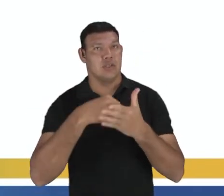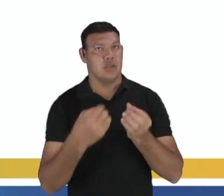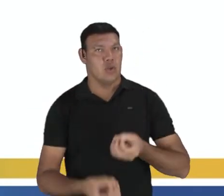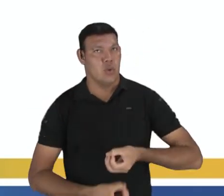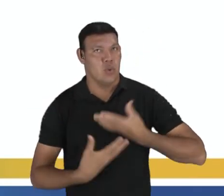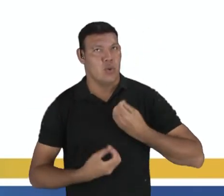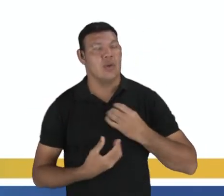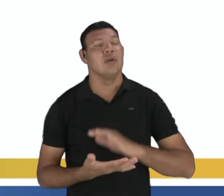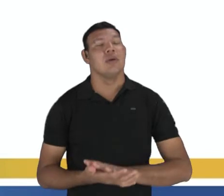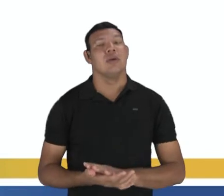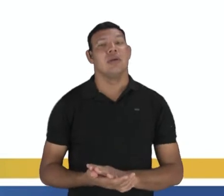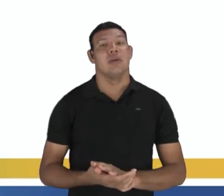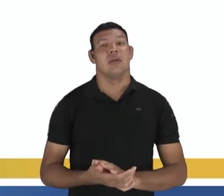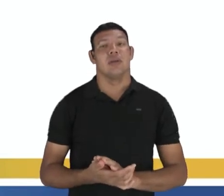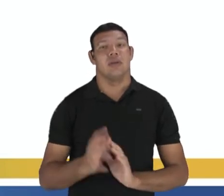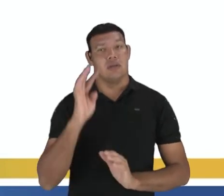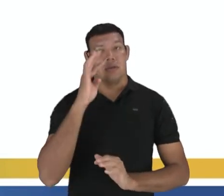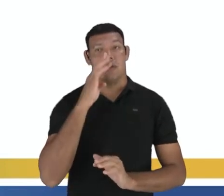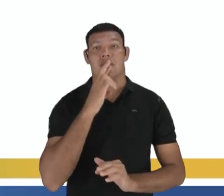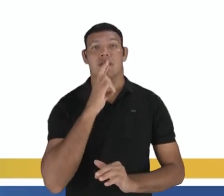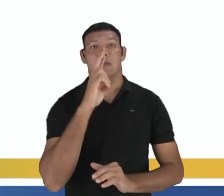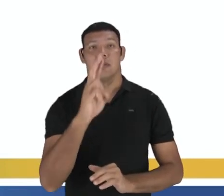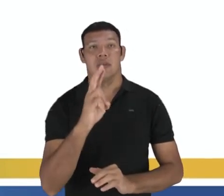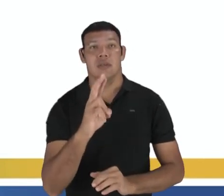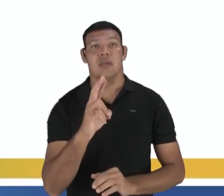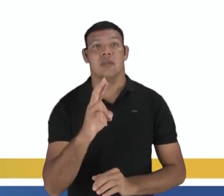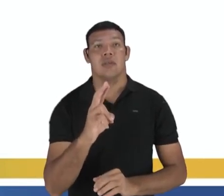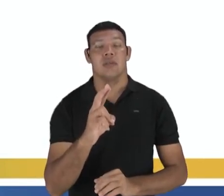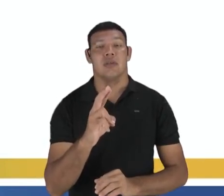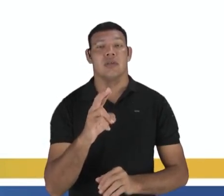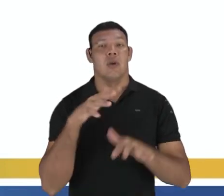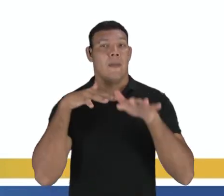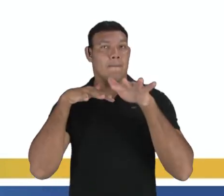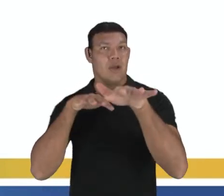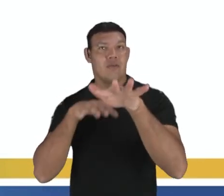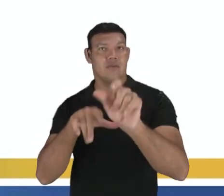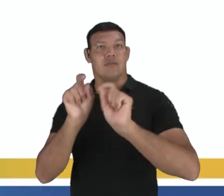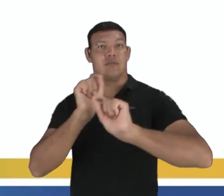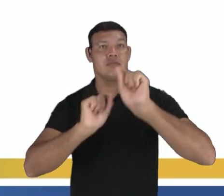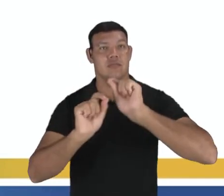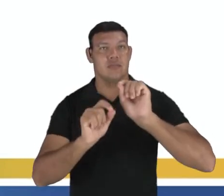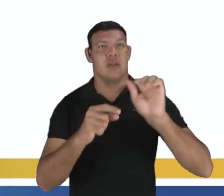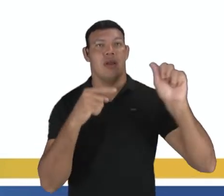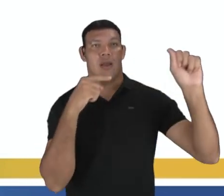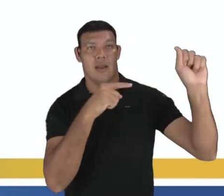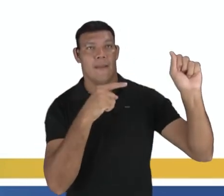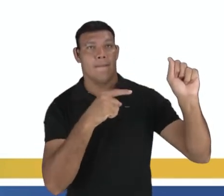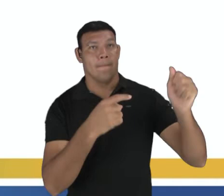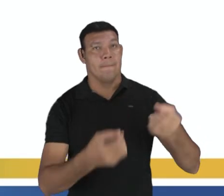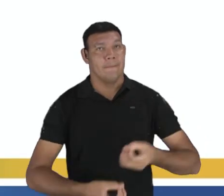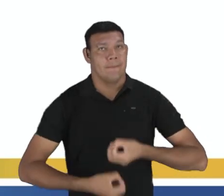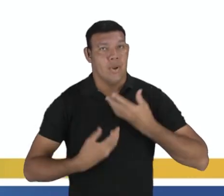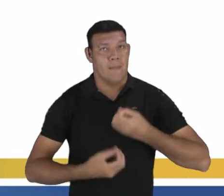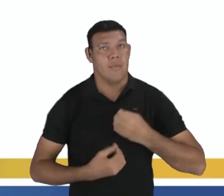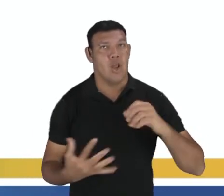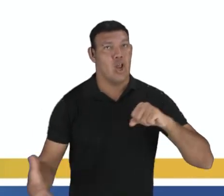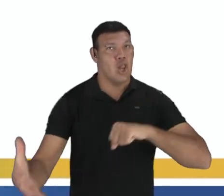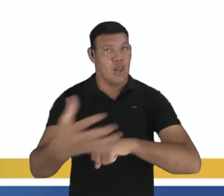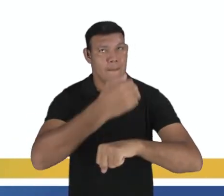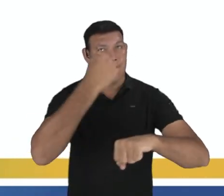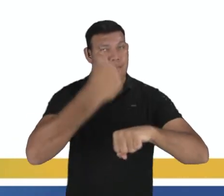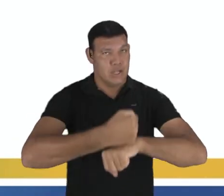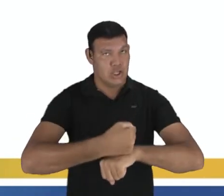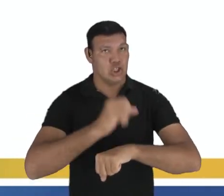manifestação do. Observe o texto. A. Poeta e do colonizador apenas.